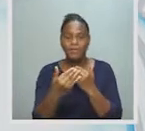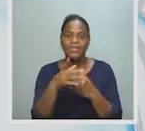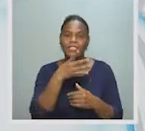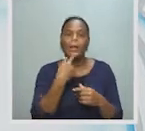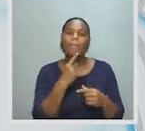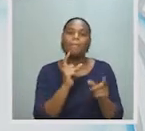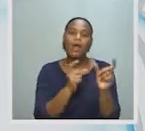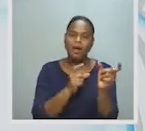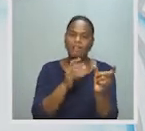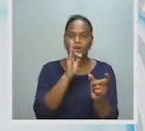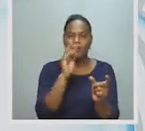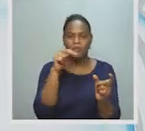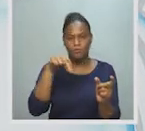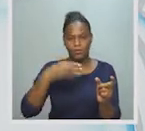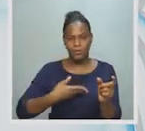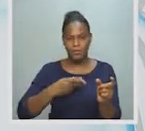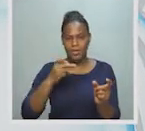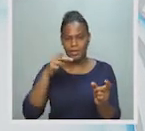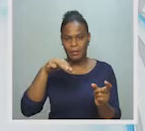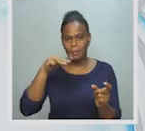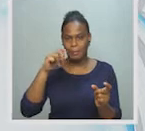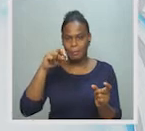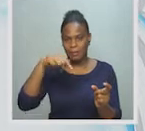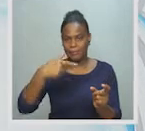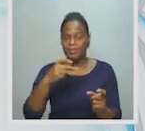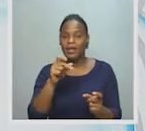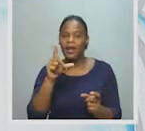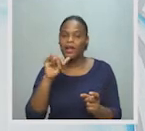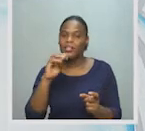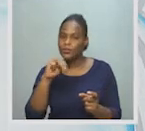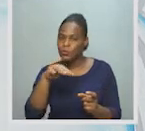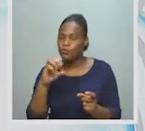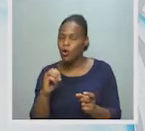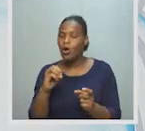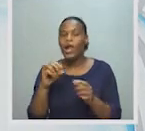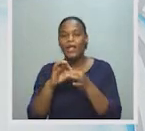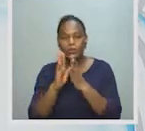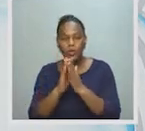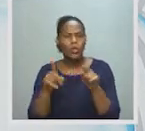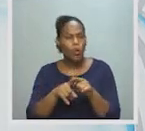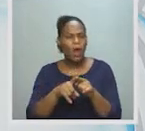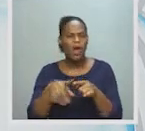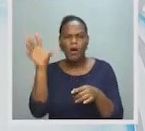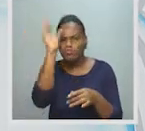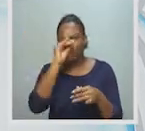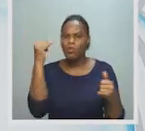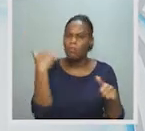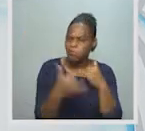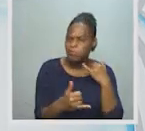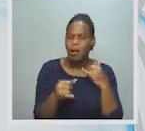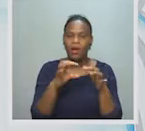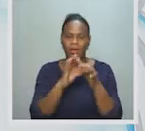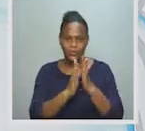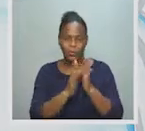o fundamentalismo religioso. Agora, as duas principais características do